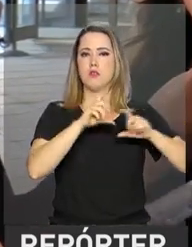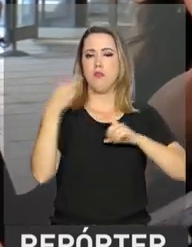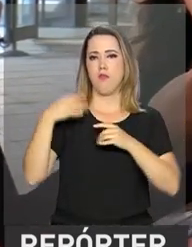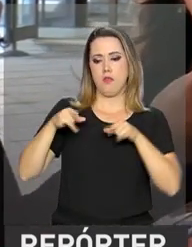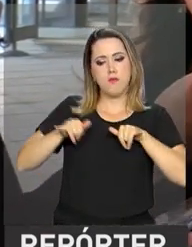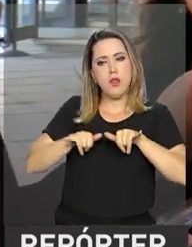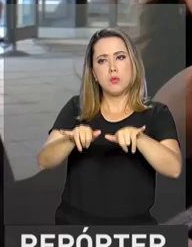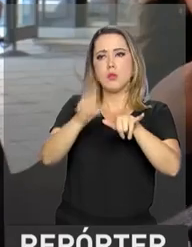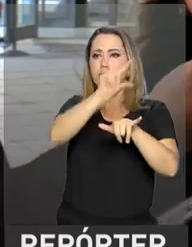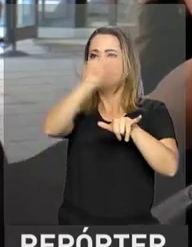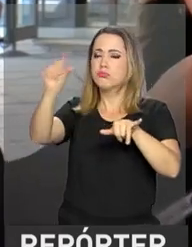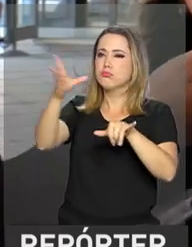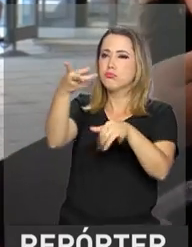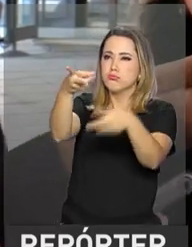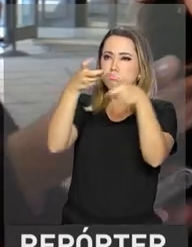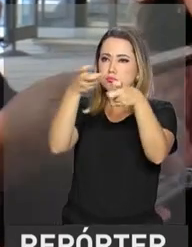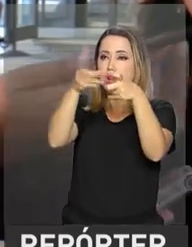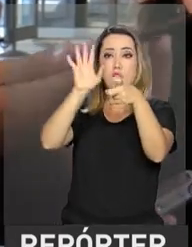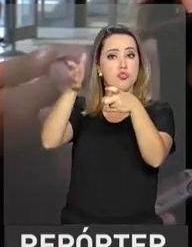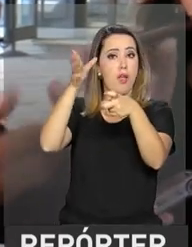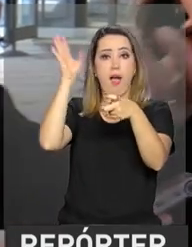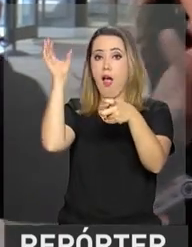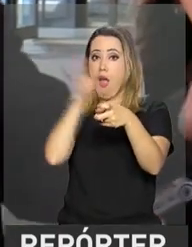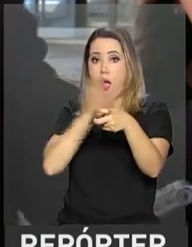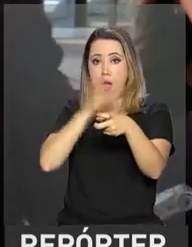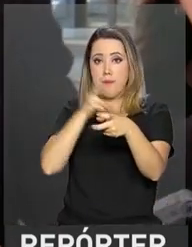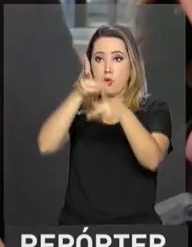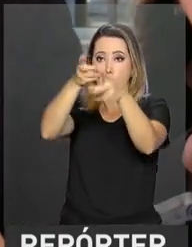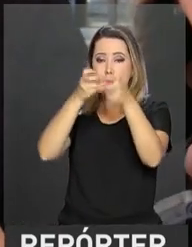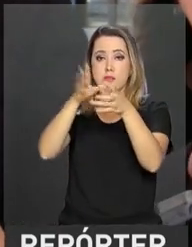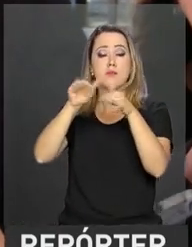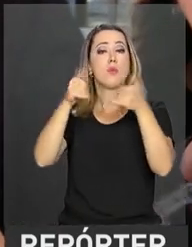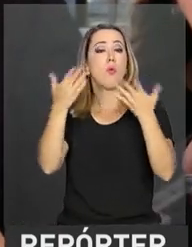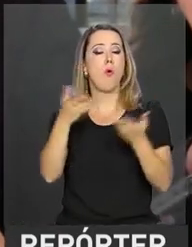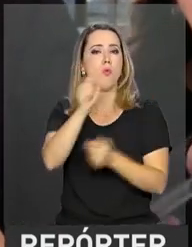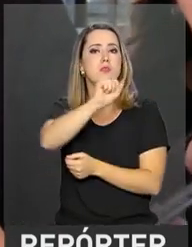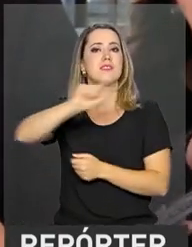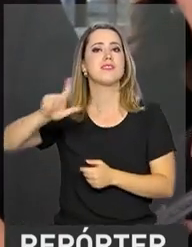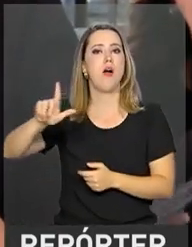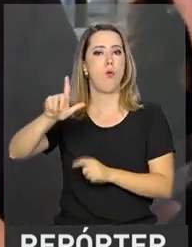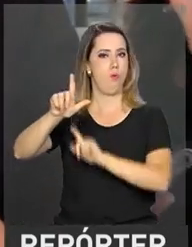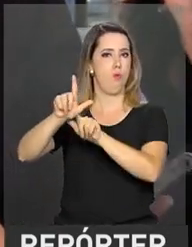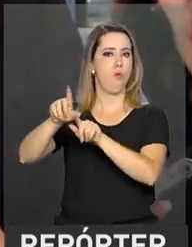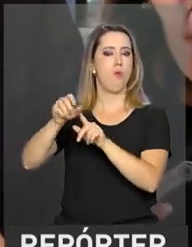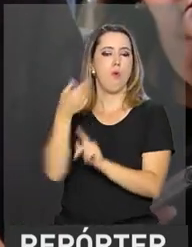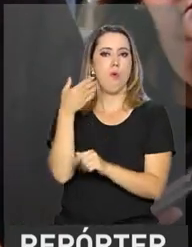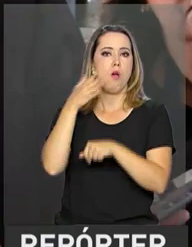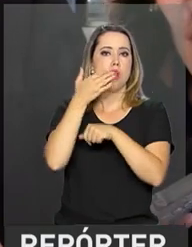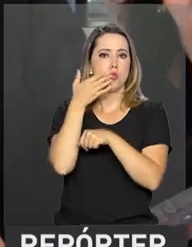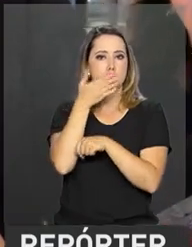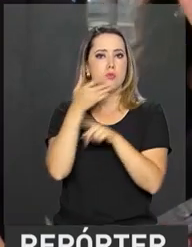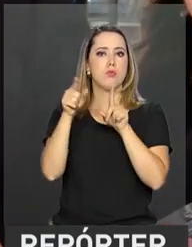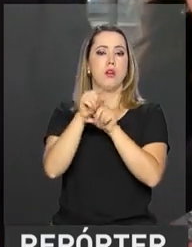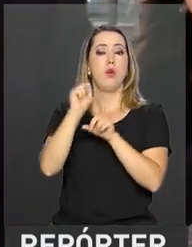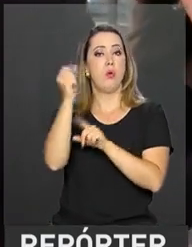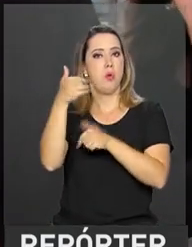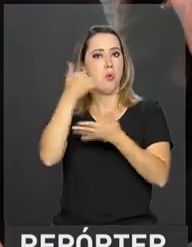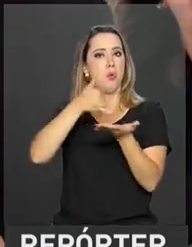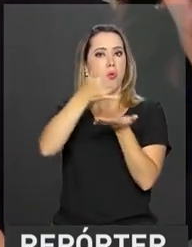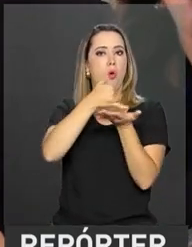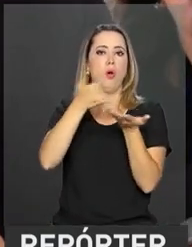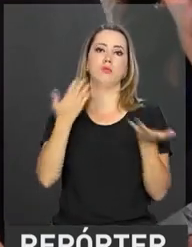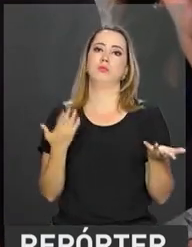o consumidor possa identificar com clareza a quantidade de sódio açúcar e gorduras trans nos medicamentos